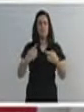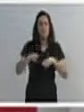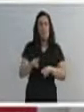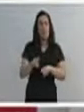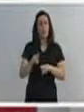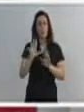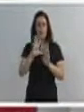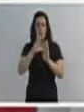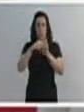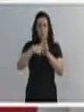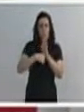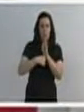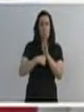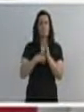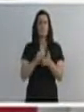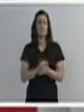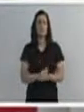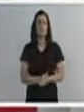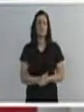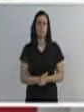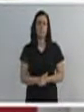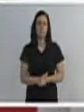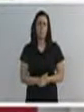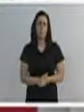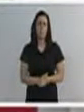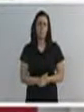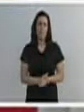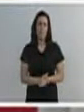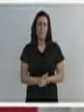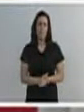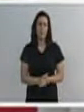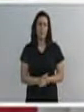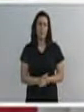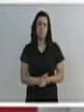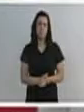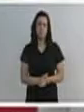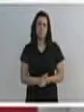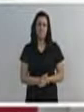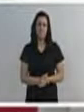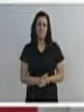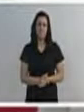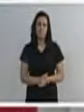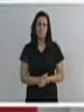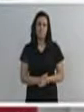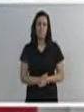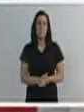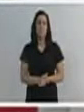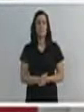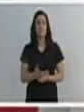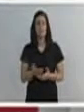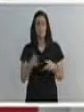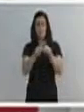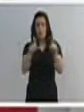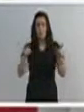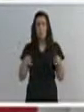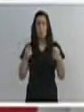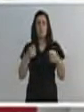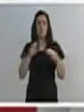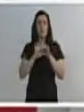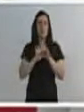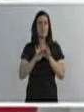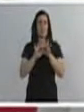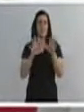corrupção, o fechamento de portas e a apuração, a liberdade dos promotores